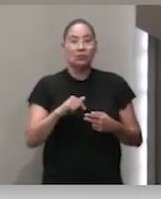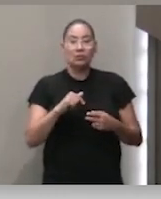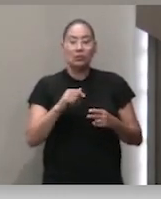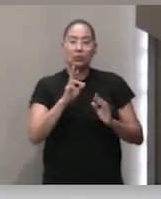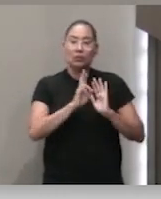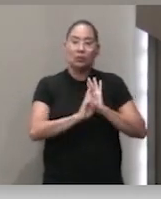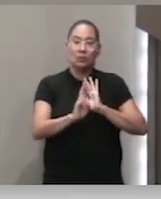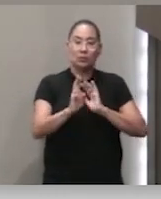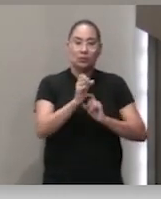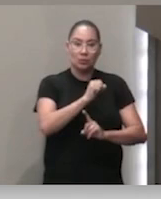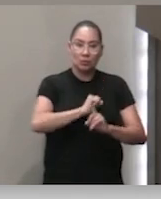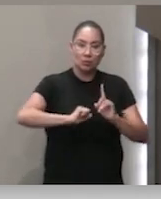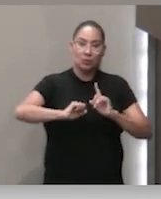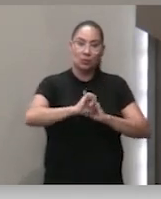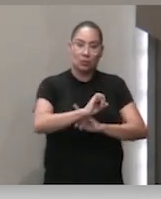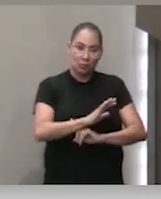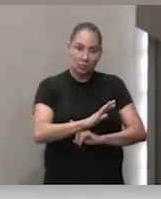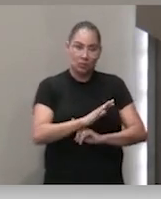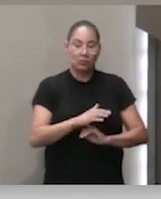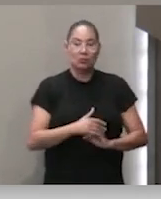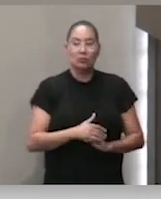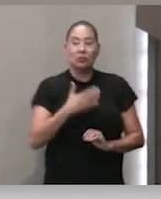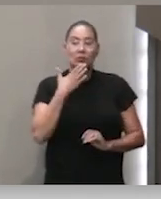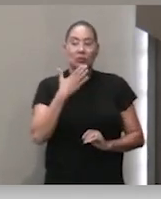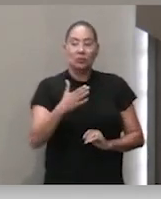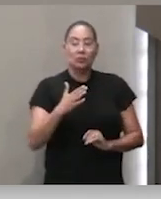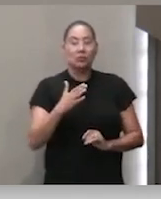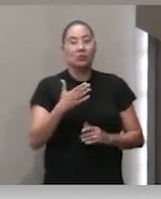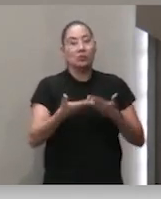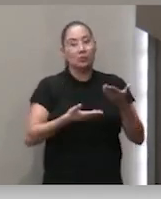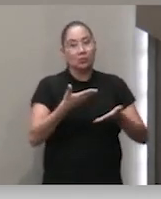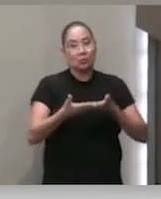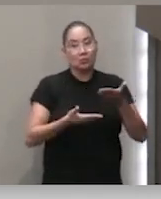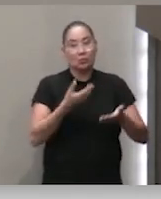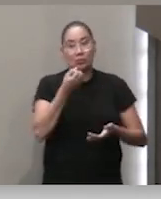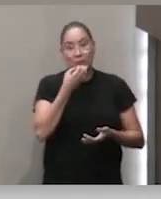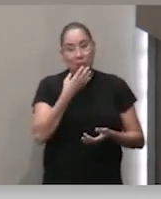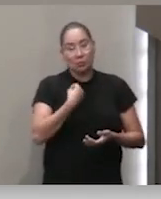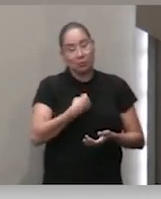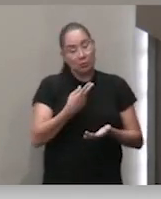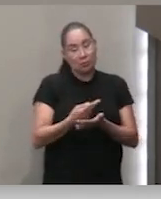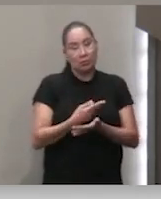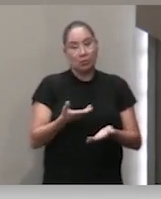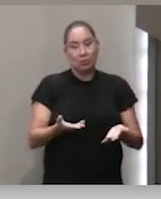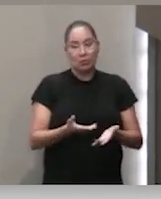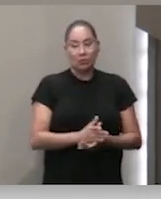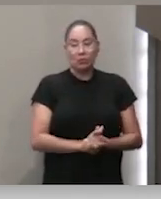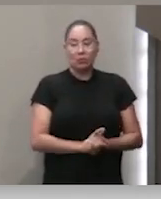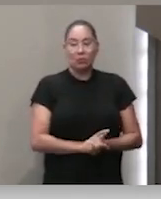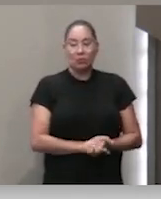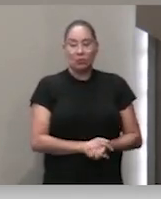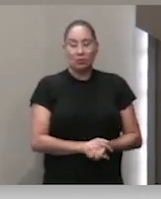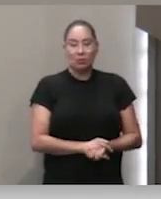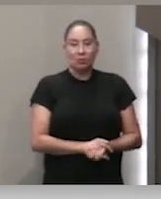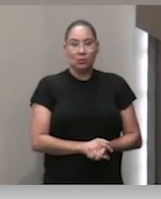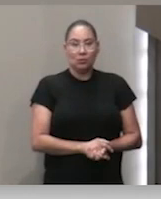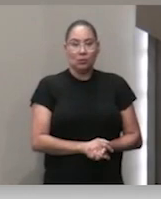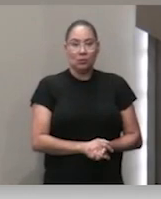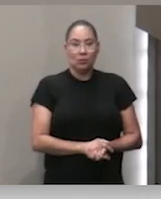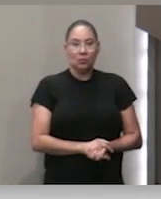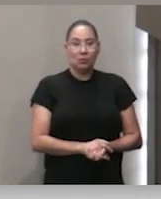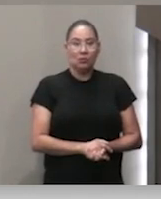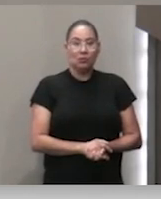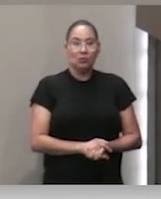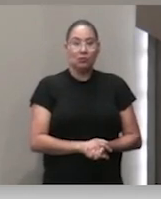porta-vozes da nossa sociedade que tanto clama por serviços bem prestados, como está acontecendo com o prefeito Pedro Almeida, né?